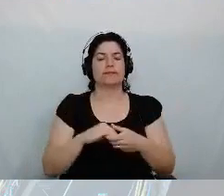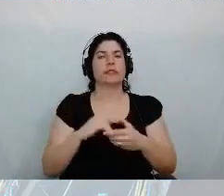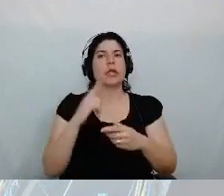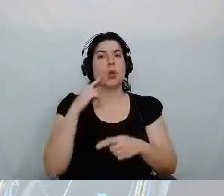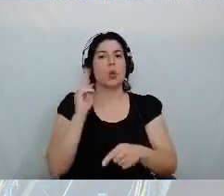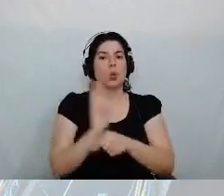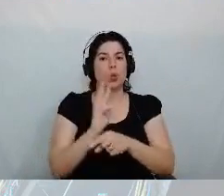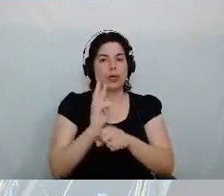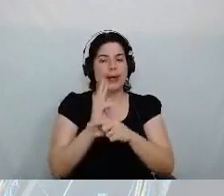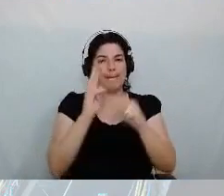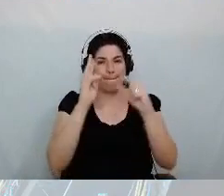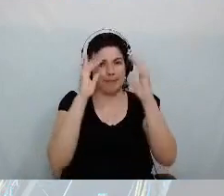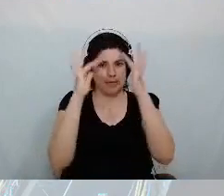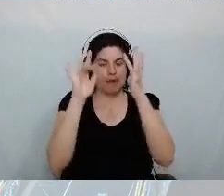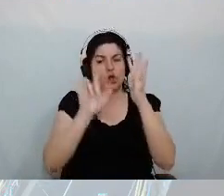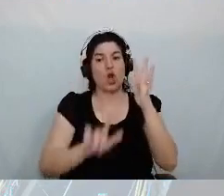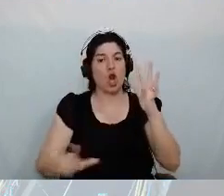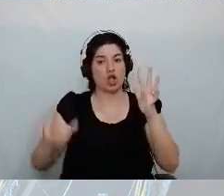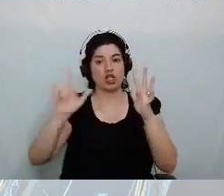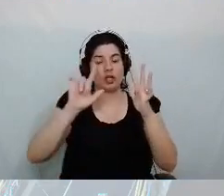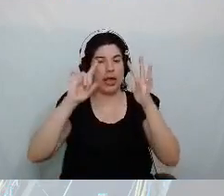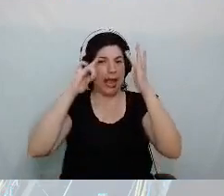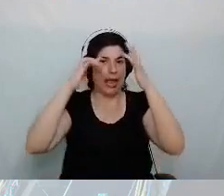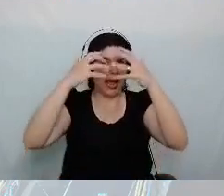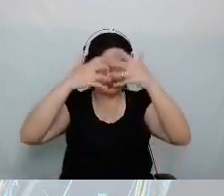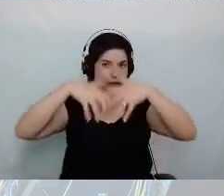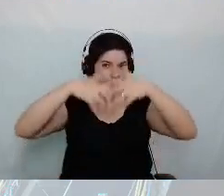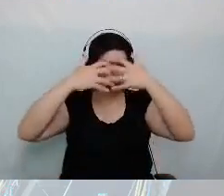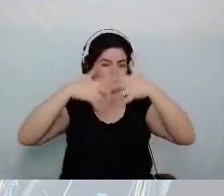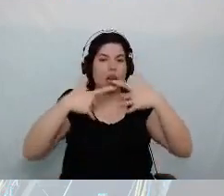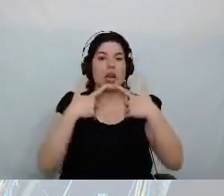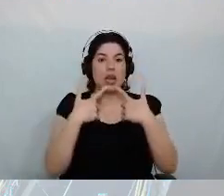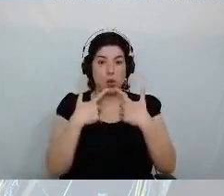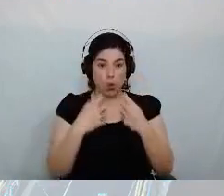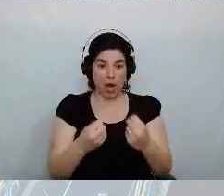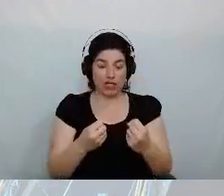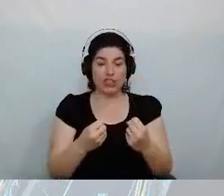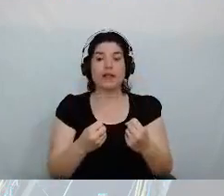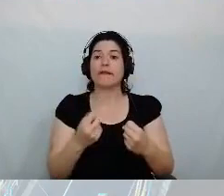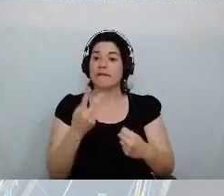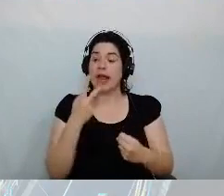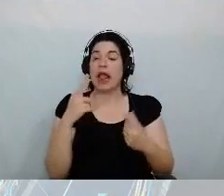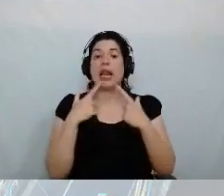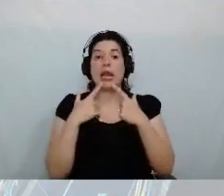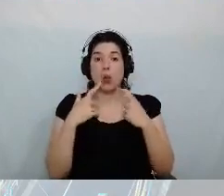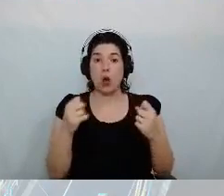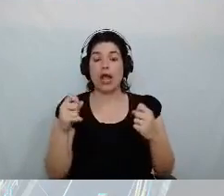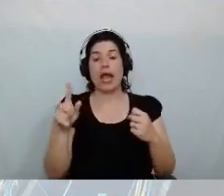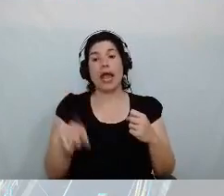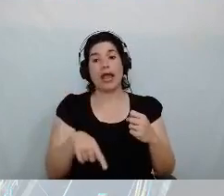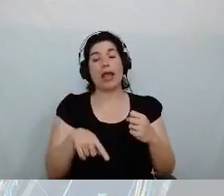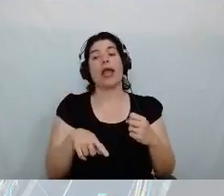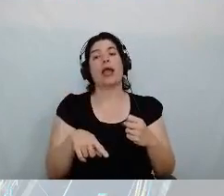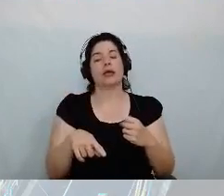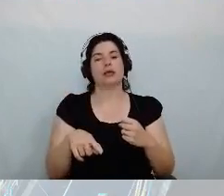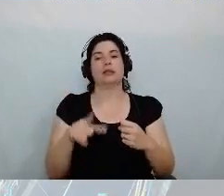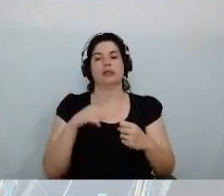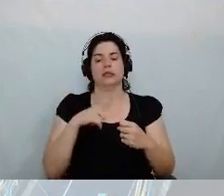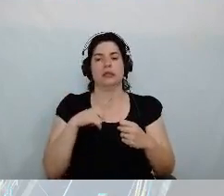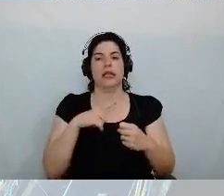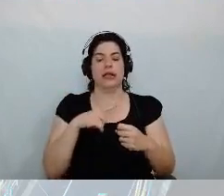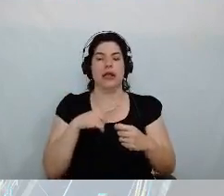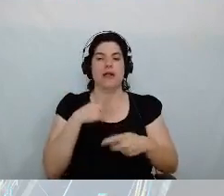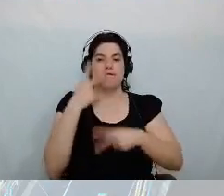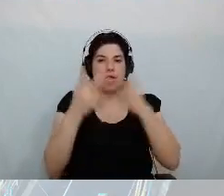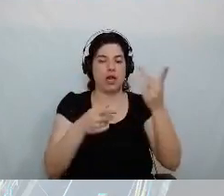lógico, raciocínio e linguagem. Quando a gente fala de linguagem, produção e recepção de linguagem.